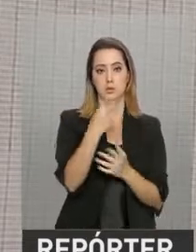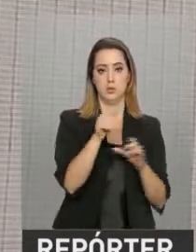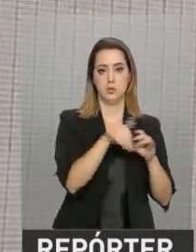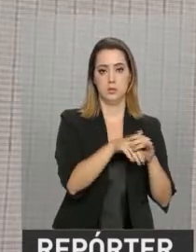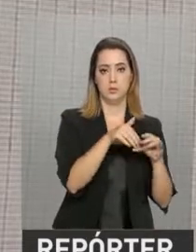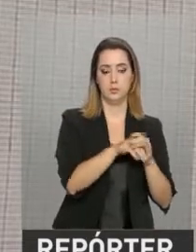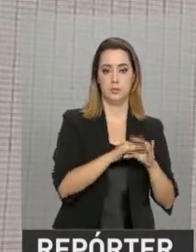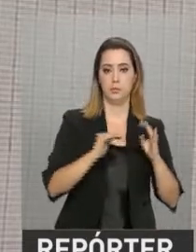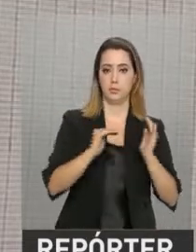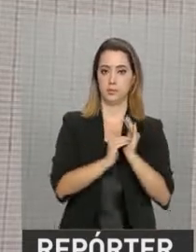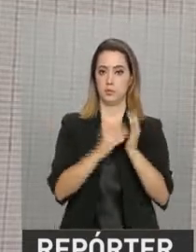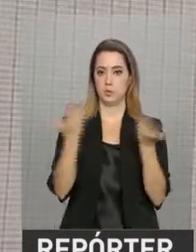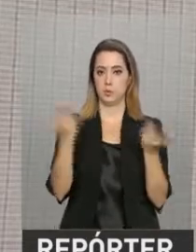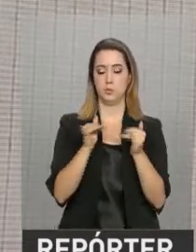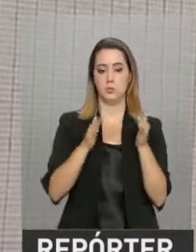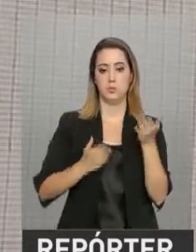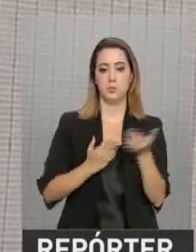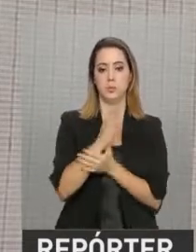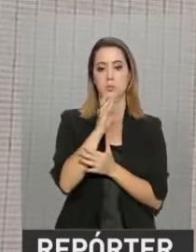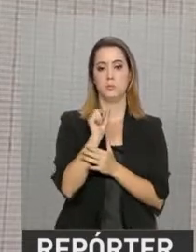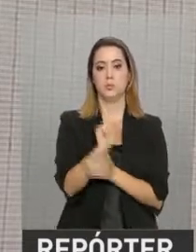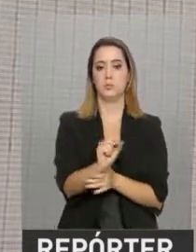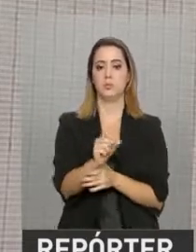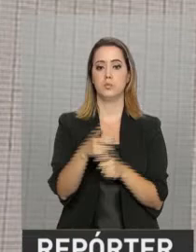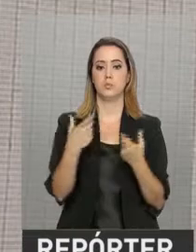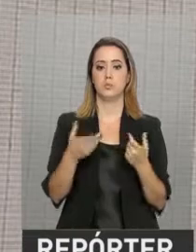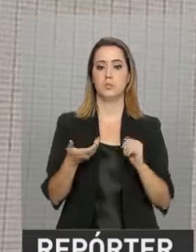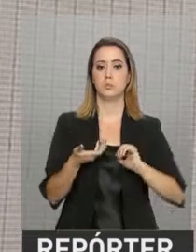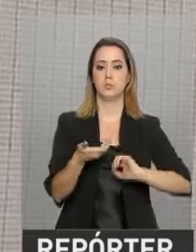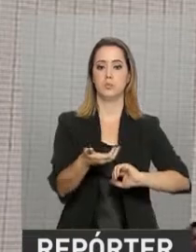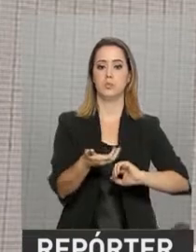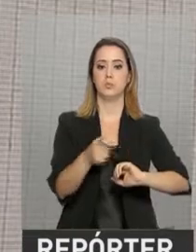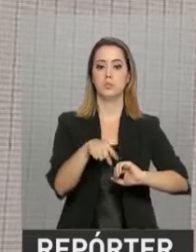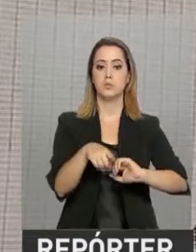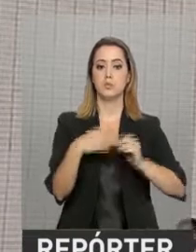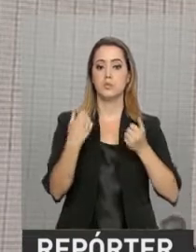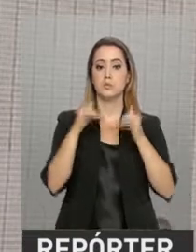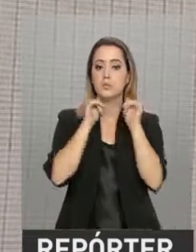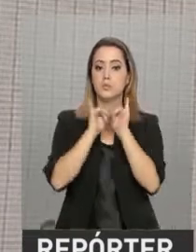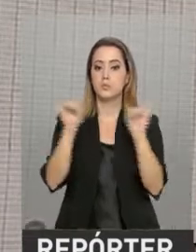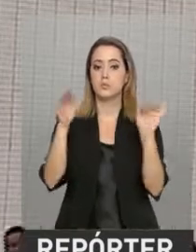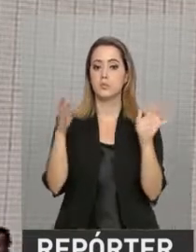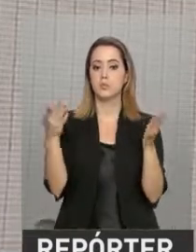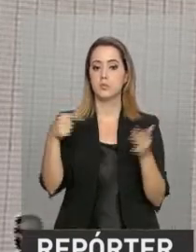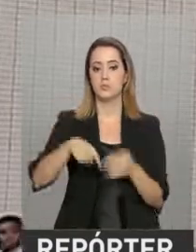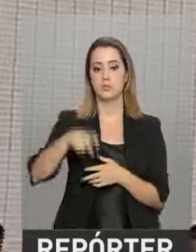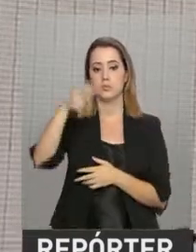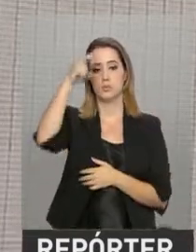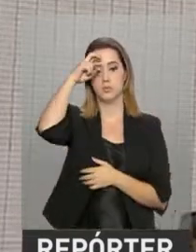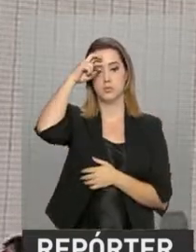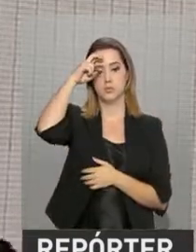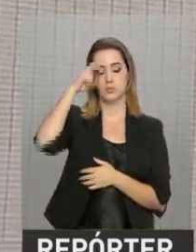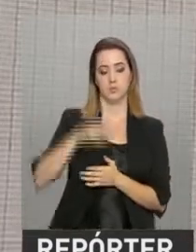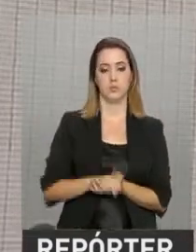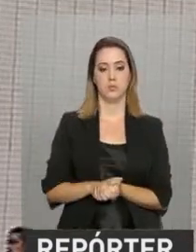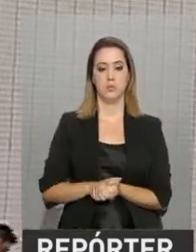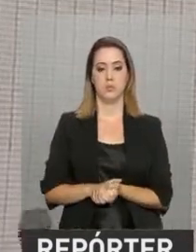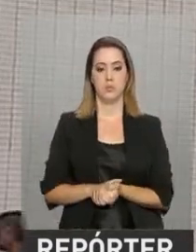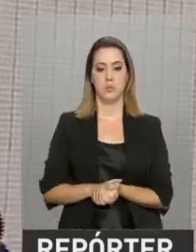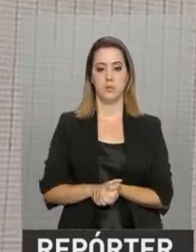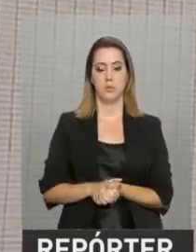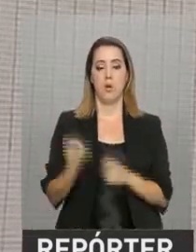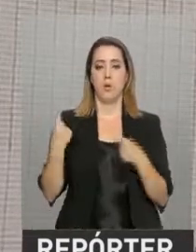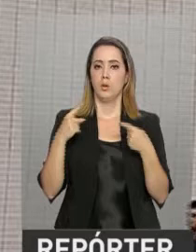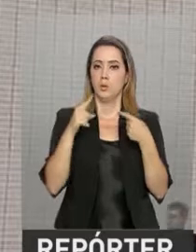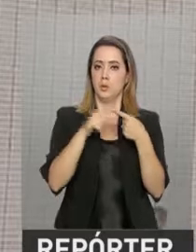segue para a promulgação em uma sessão do congresso nacional que está marcada para esta quinta feira o ponto